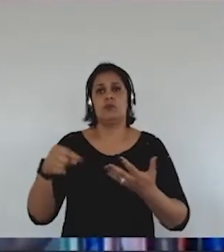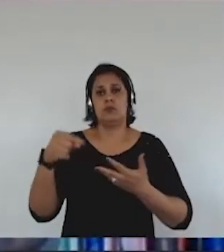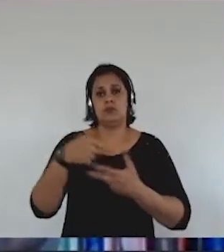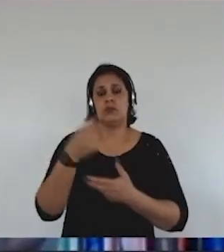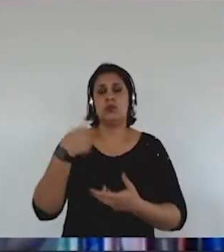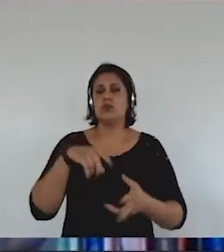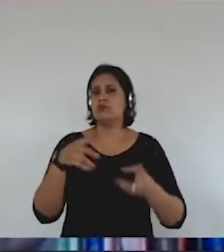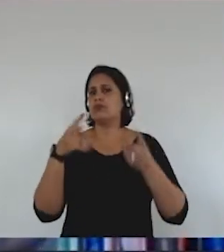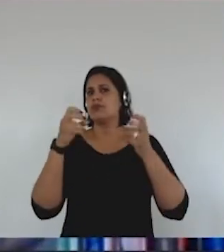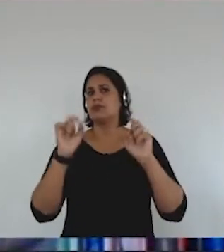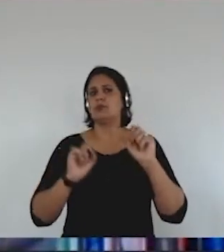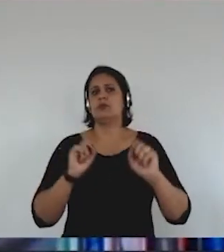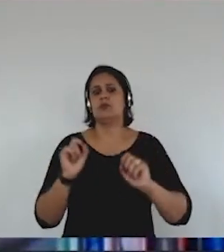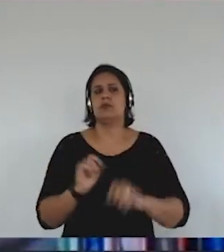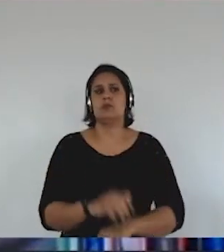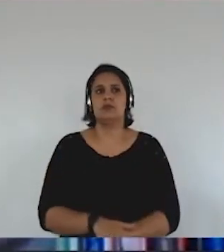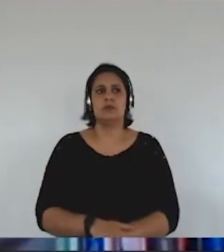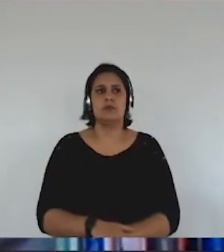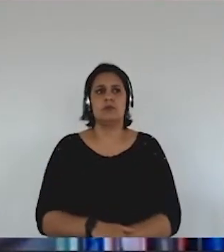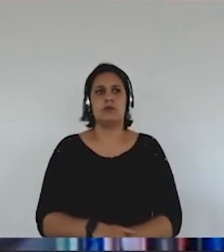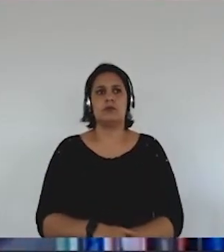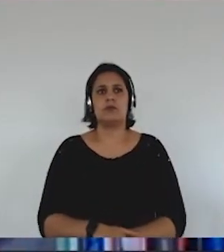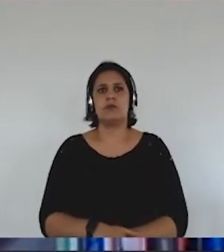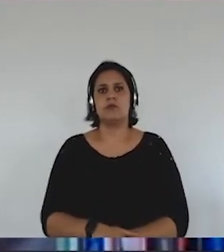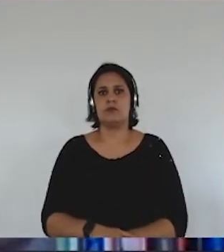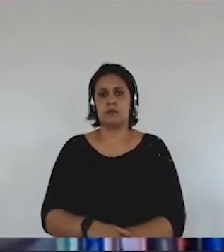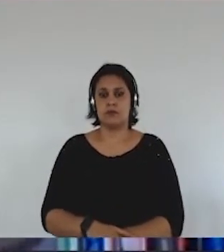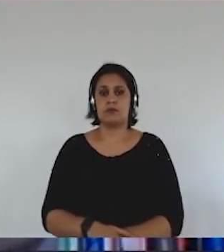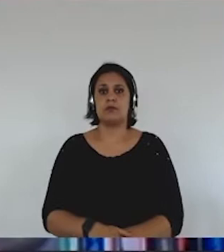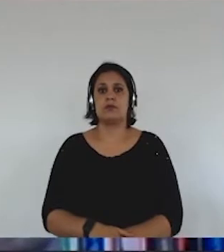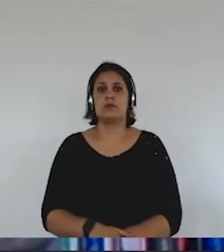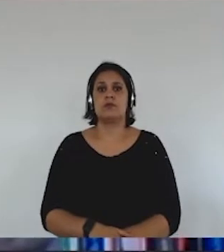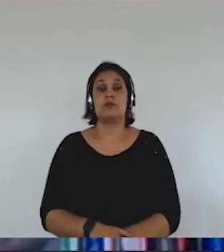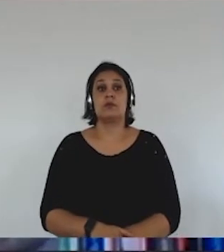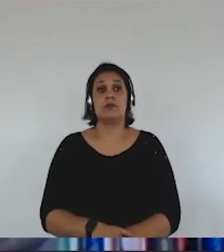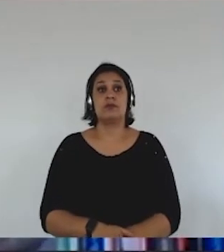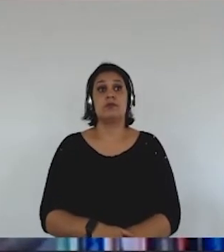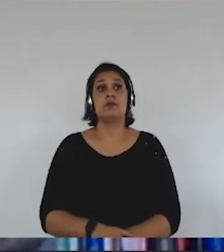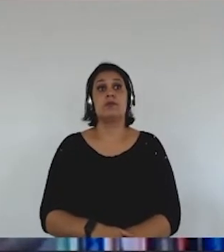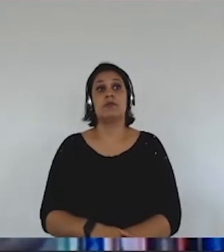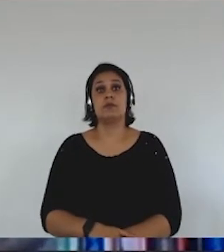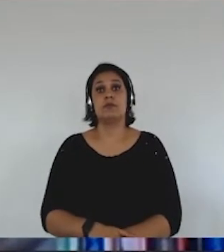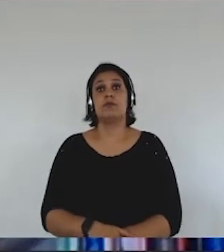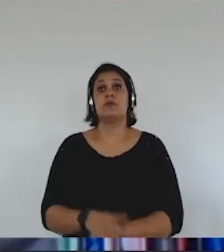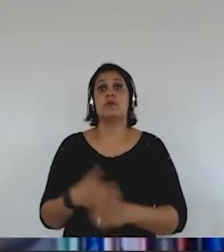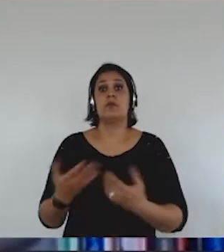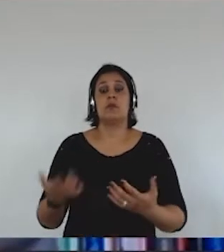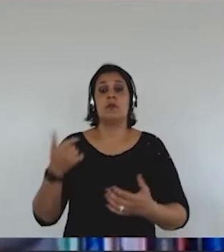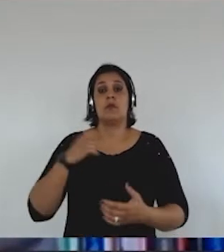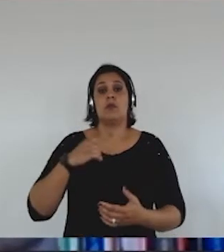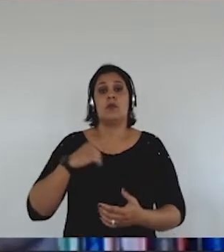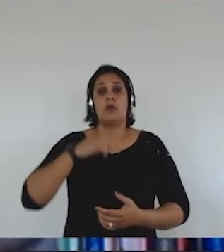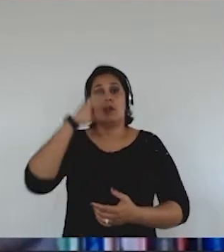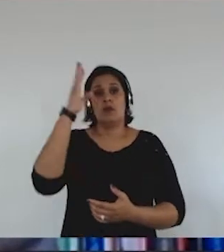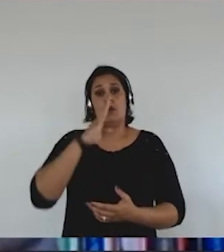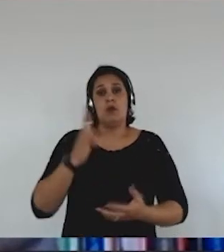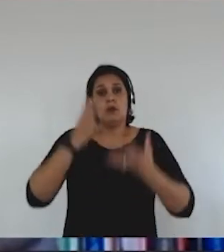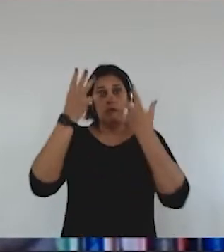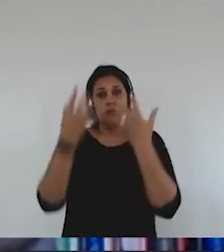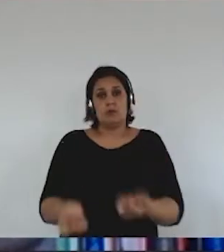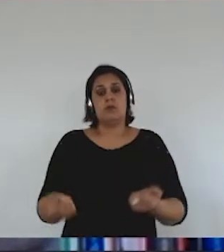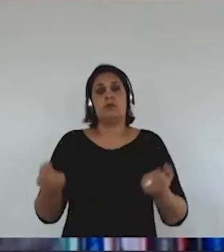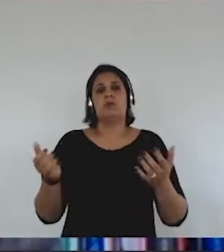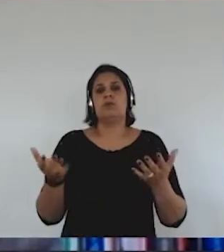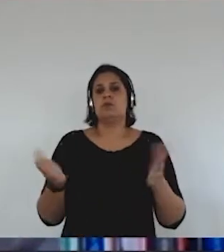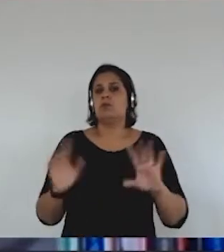aí nessa questão? Primeiro, uma concepção que eu acho que o Brasil vem adotando de uma maneira um